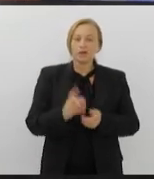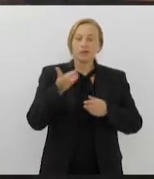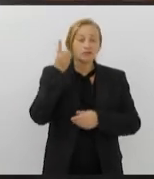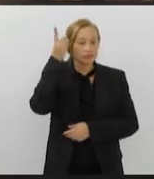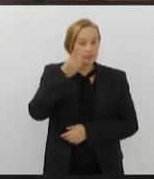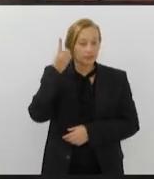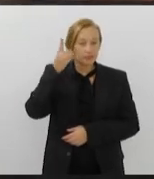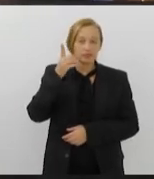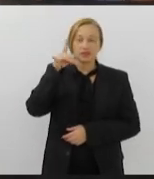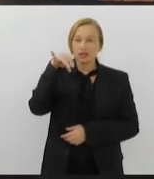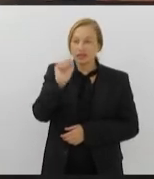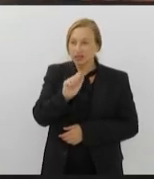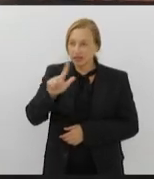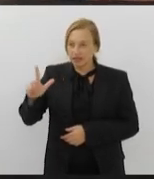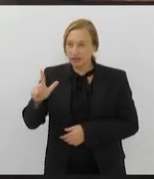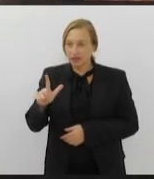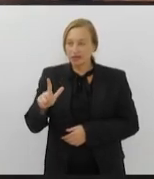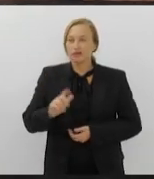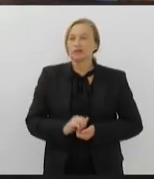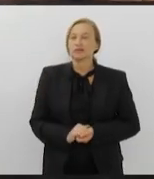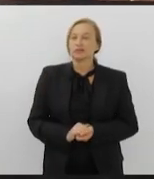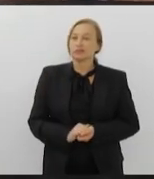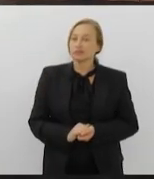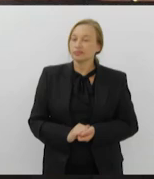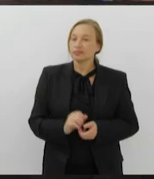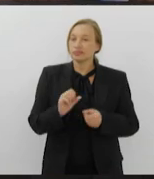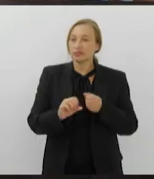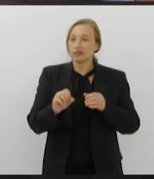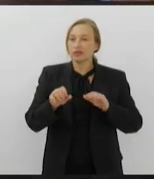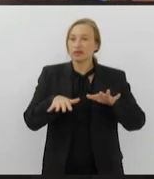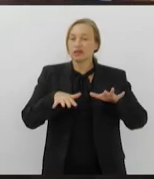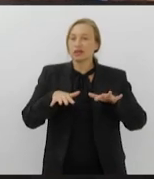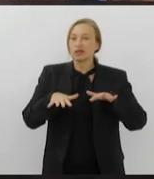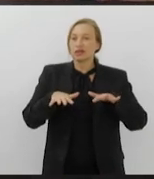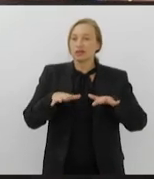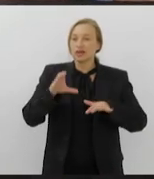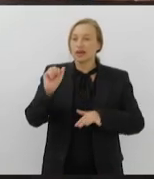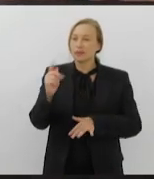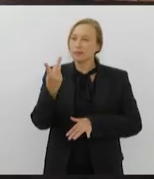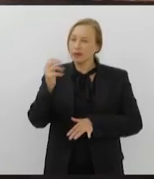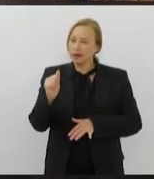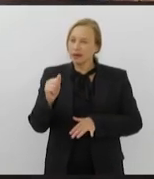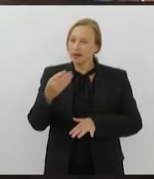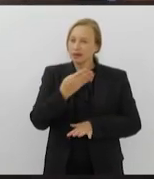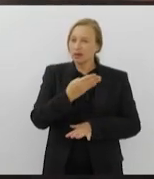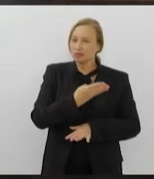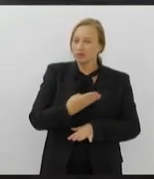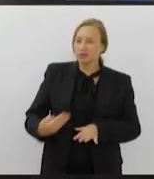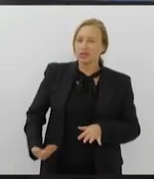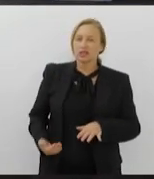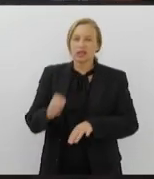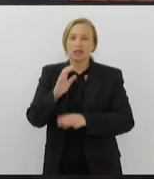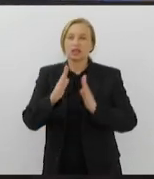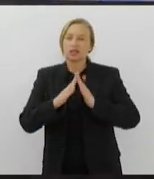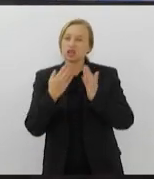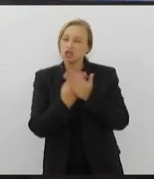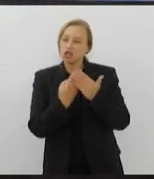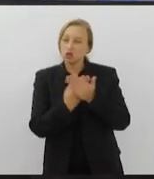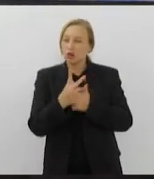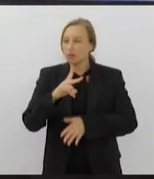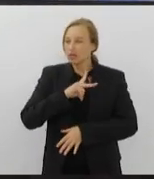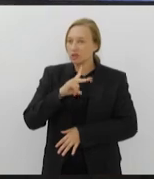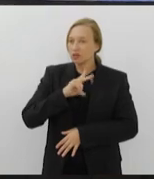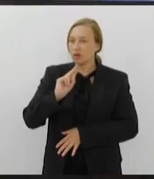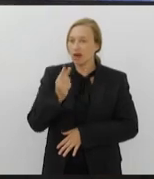deputado Daniel Librelon, que dispõe sobre a realização de campanha publicitária permanente nas escolas públicas e privadas do